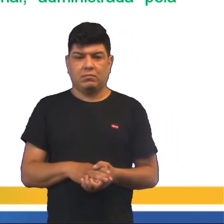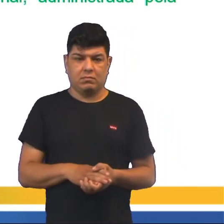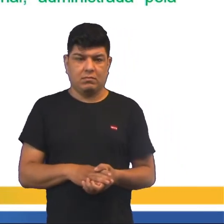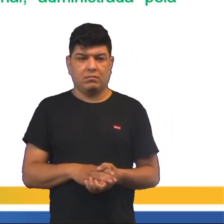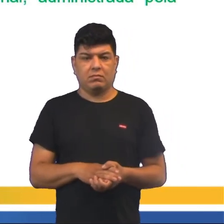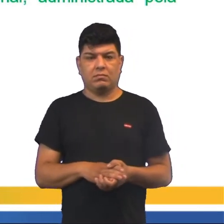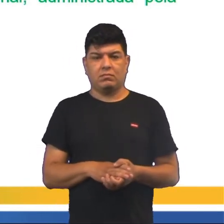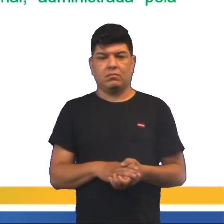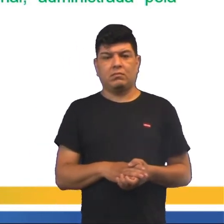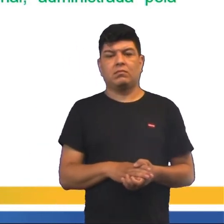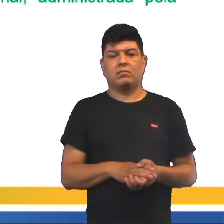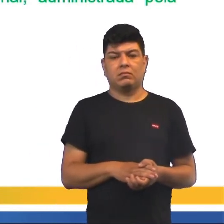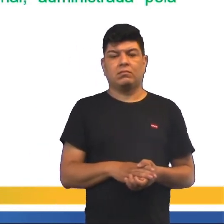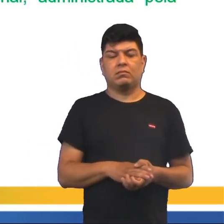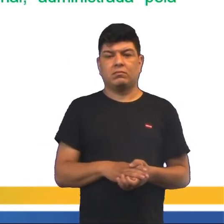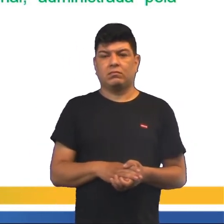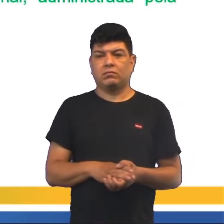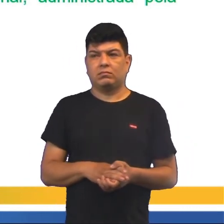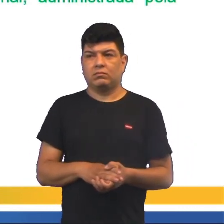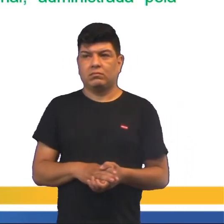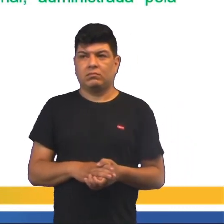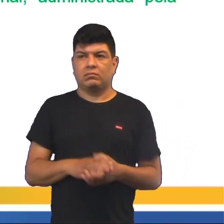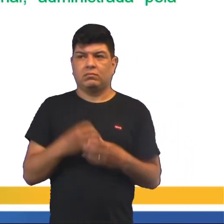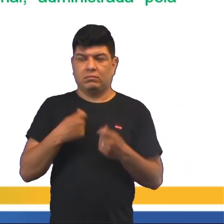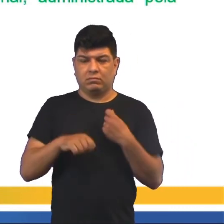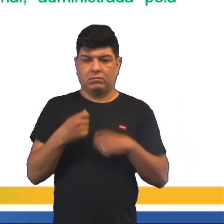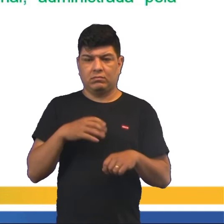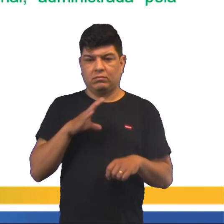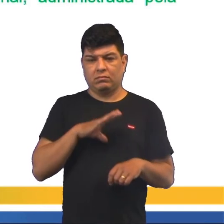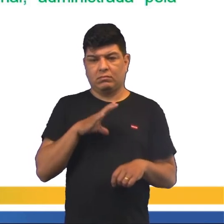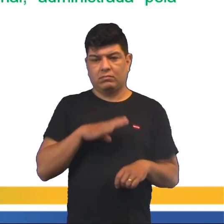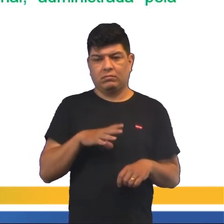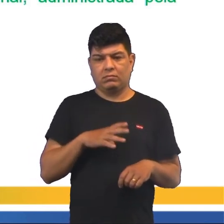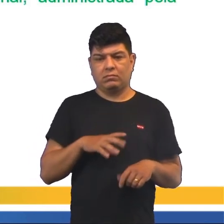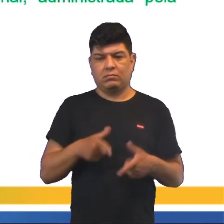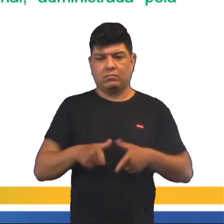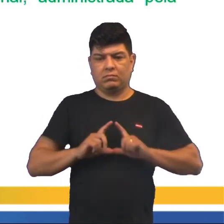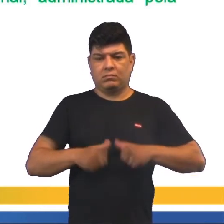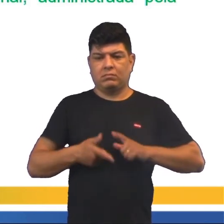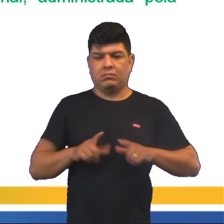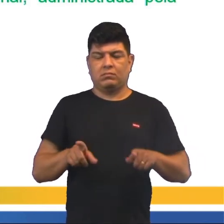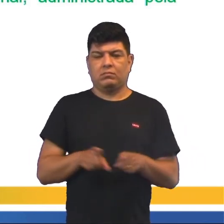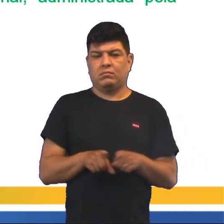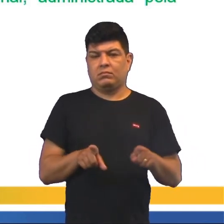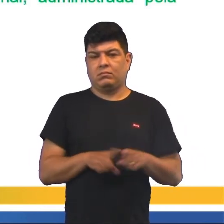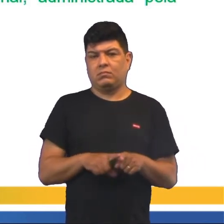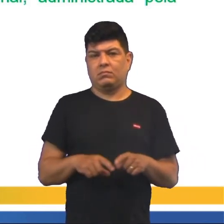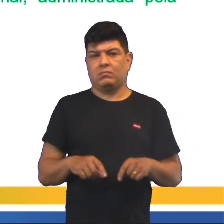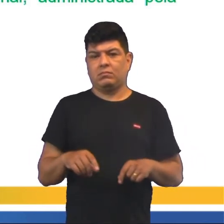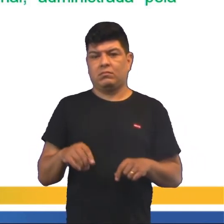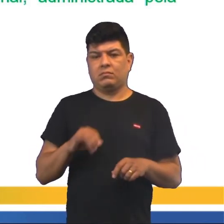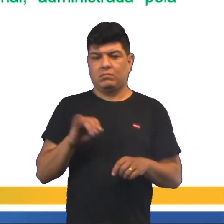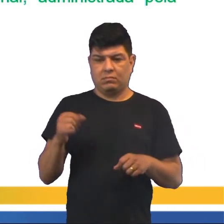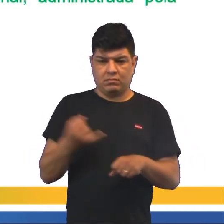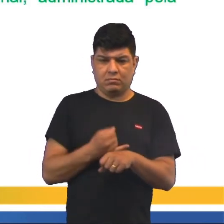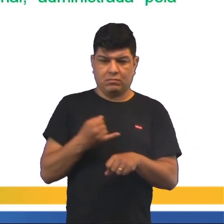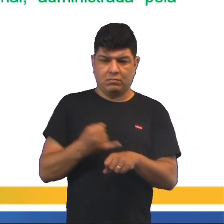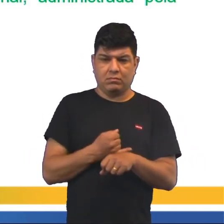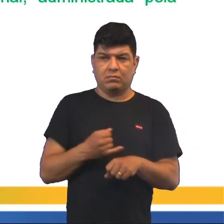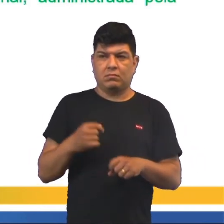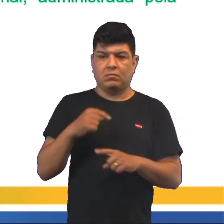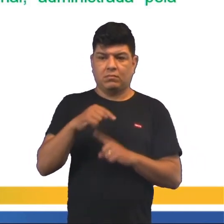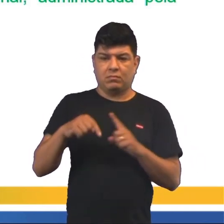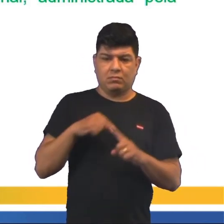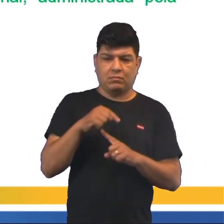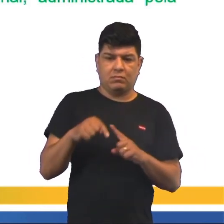está aí sobre a tutela, né, da ONU, a administração da cidade de Israel e ela, de Jerusalém, e ela é sagrada, né,